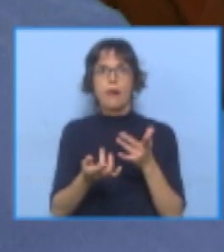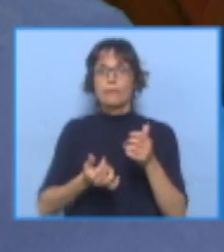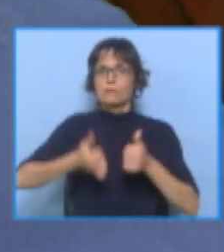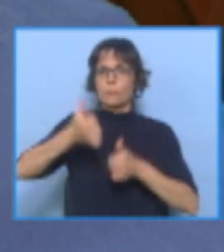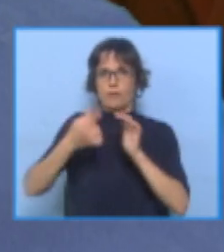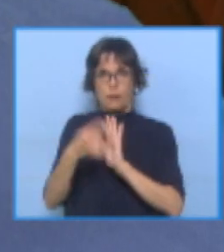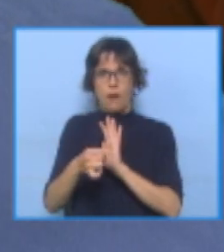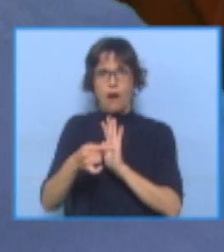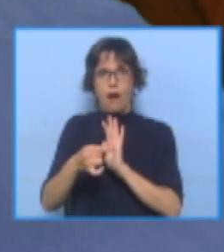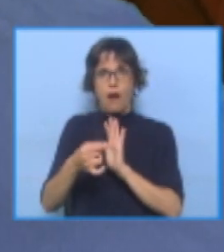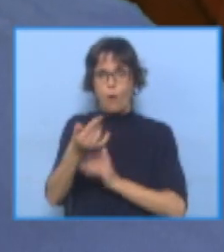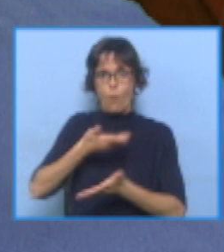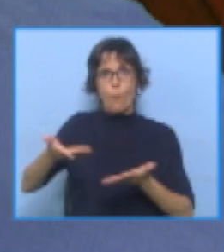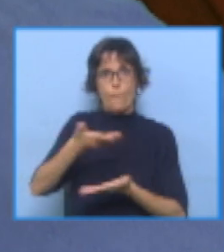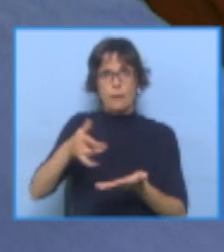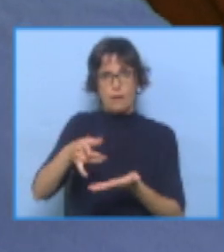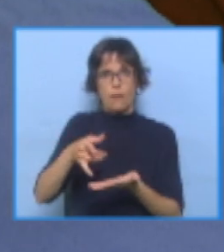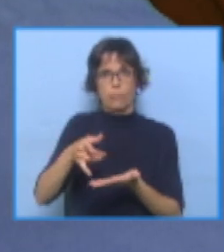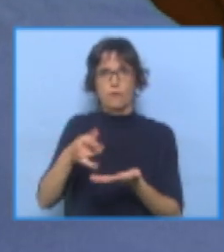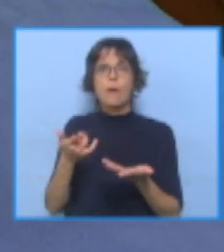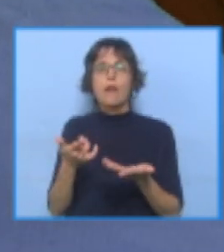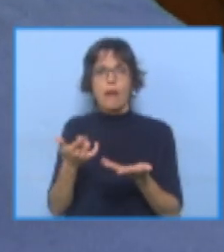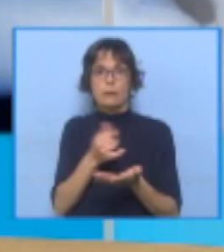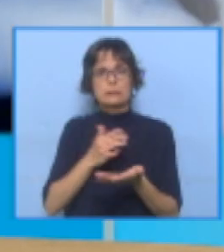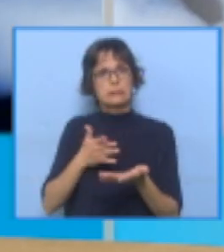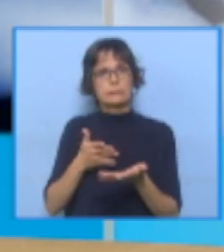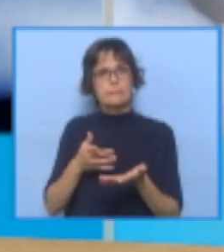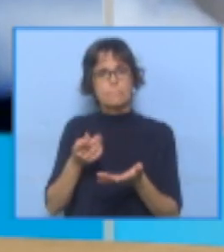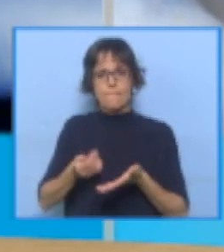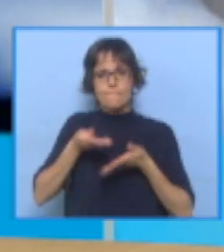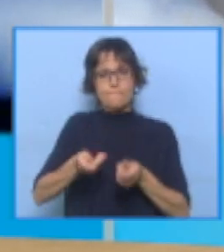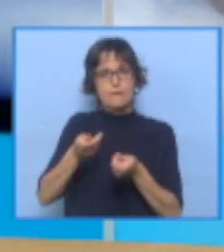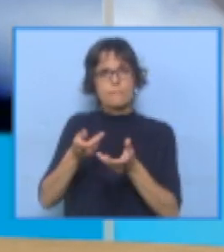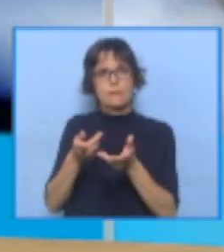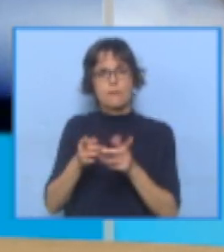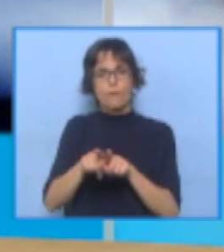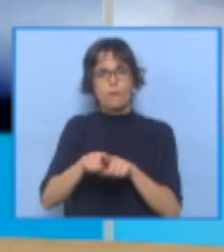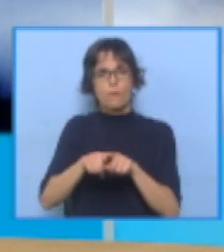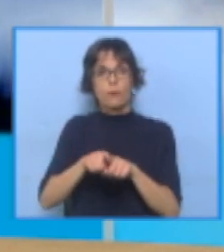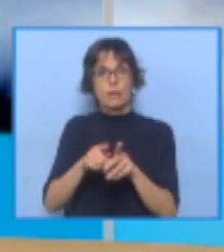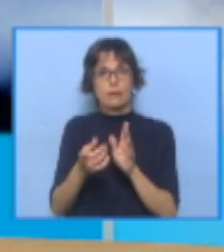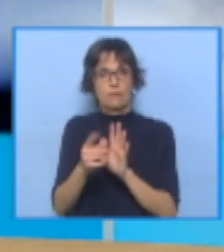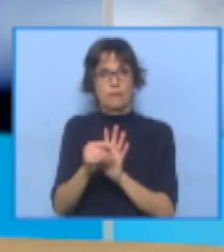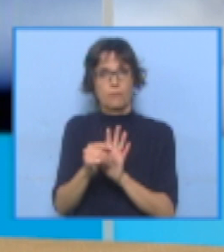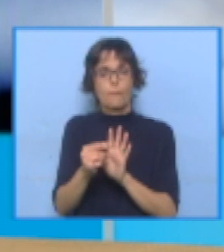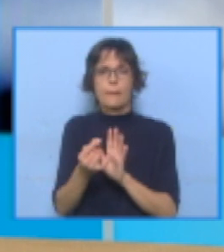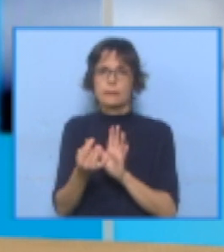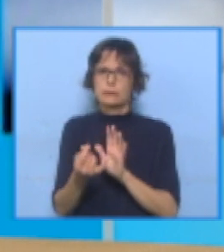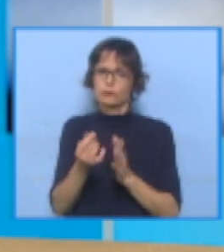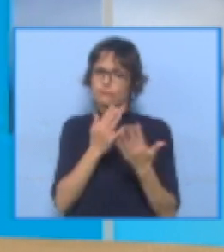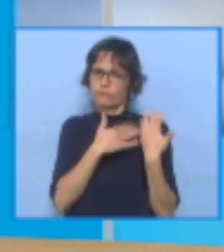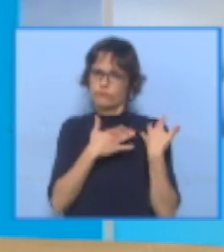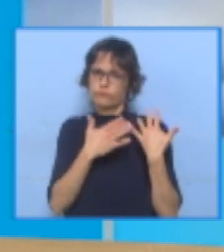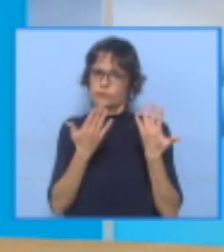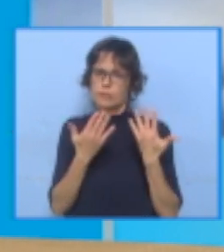investir mais cedo nas políticas, digamos, familiarmente responsáveis ou naquelas em que há maior